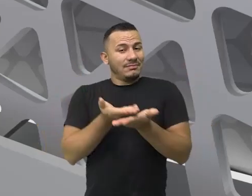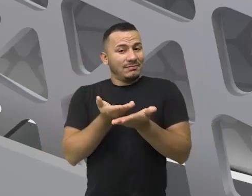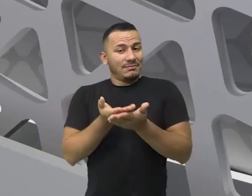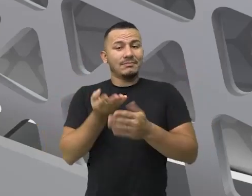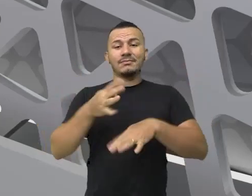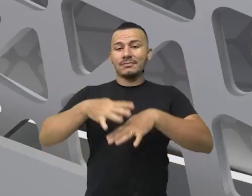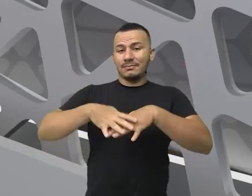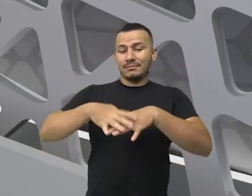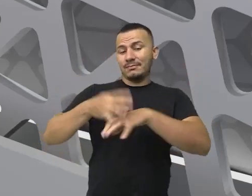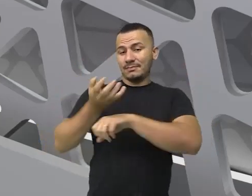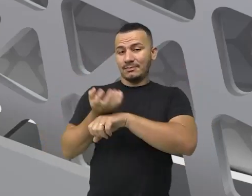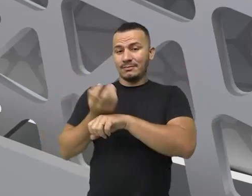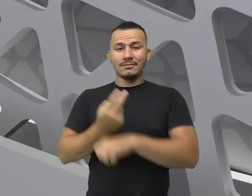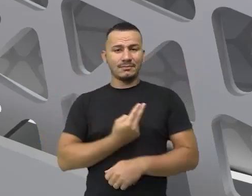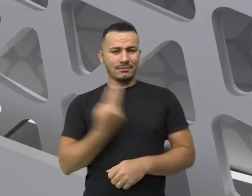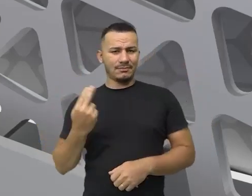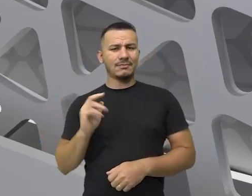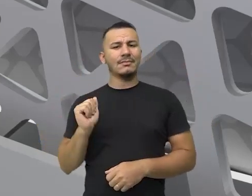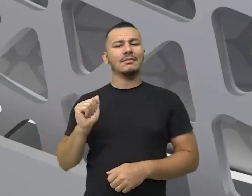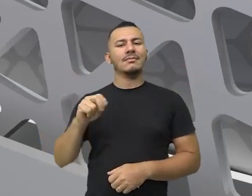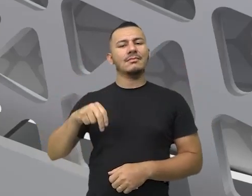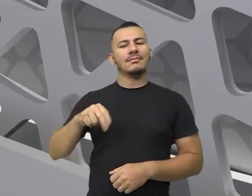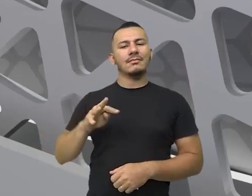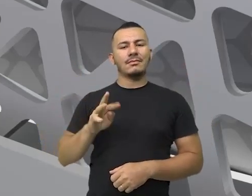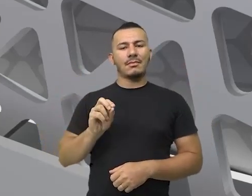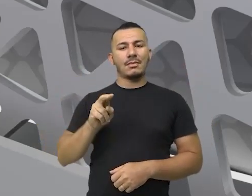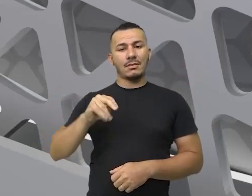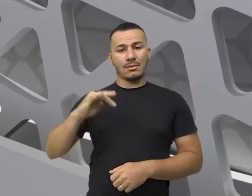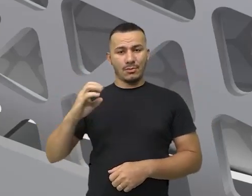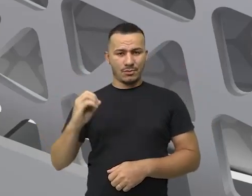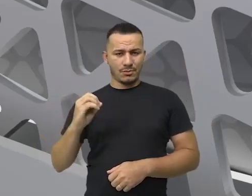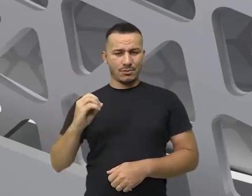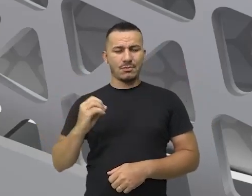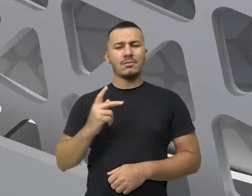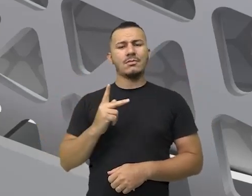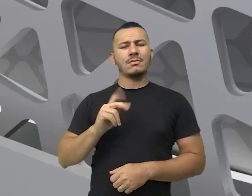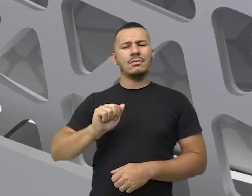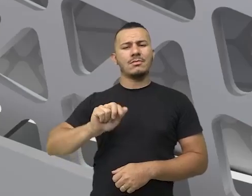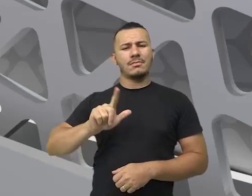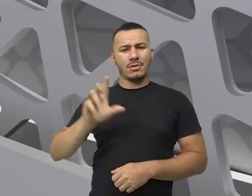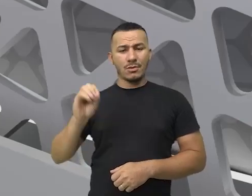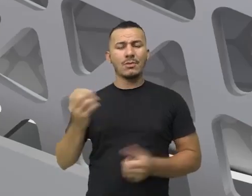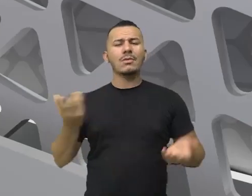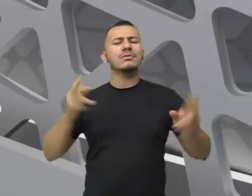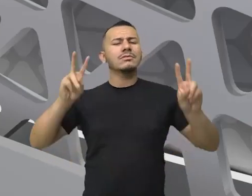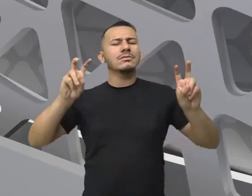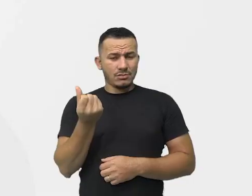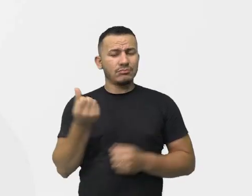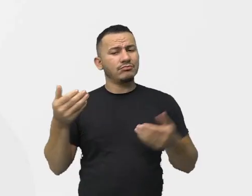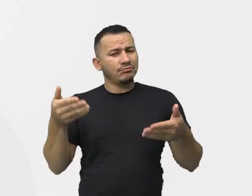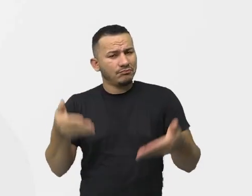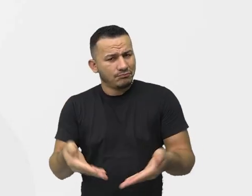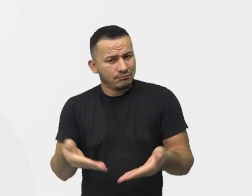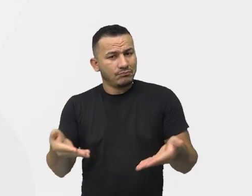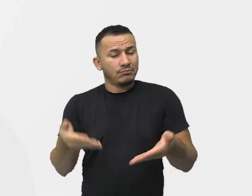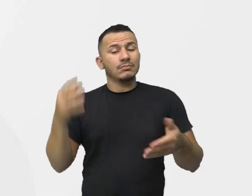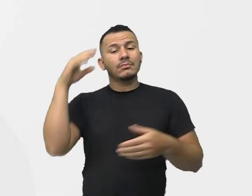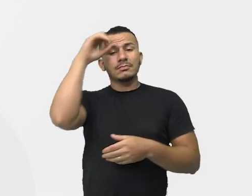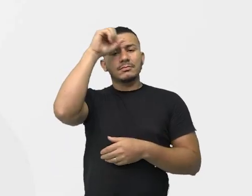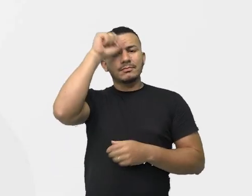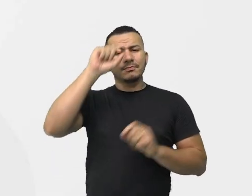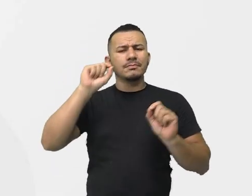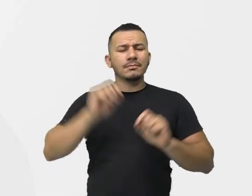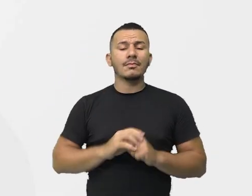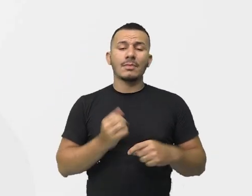comigo, professor Antônio Paulo. Vejamos então o que vamos estudar na nossa aula de hoje. Objeto de